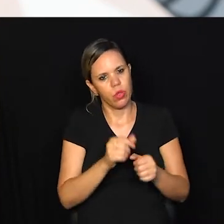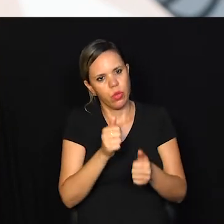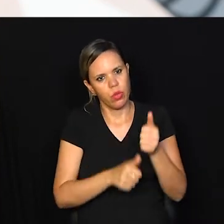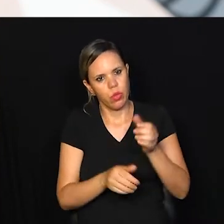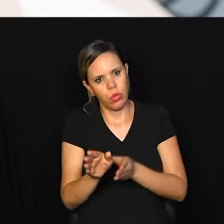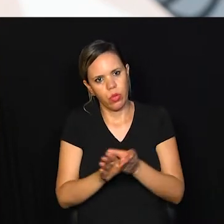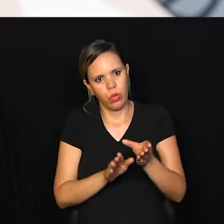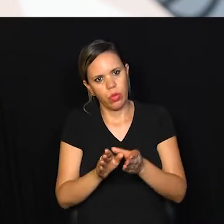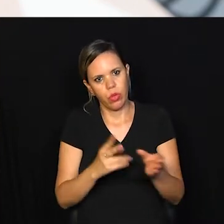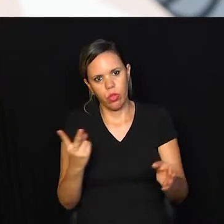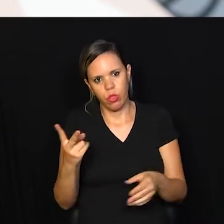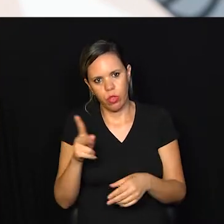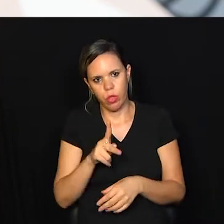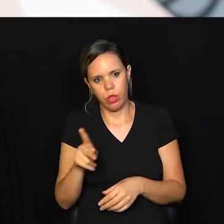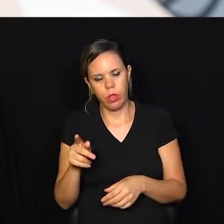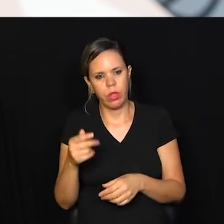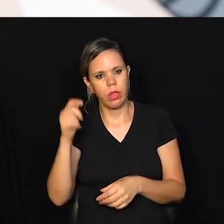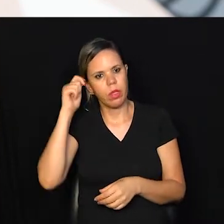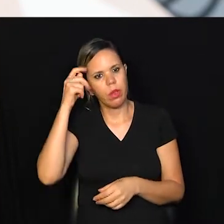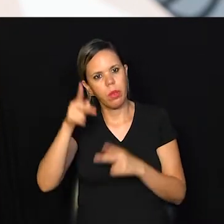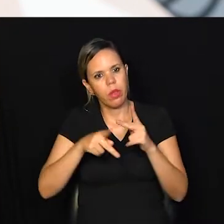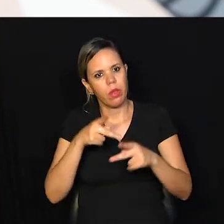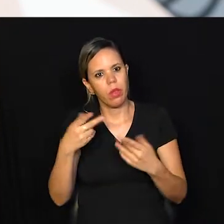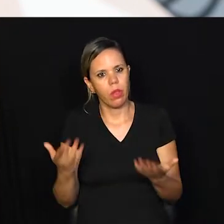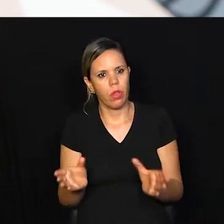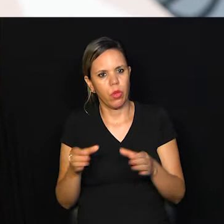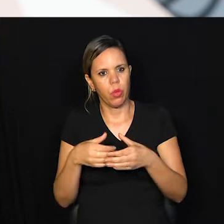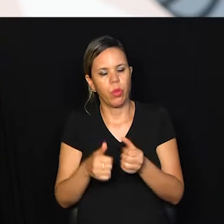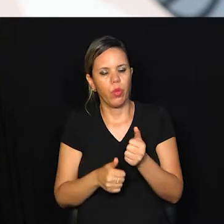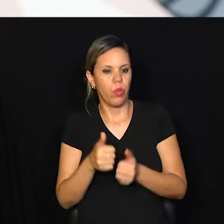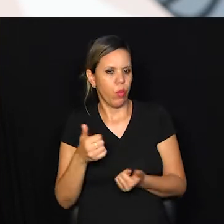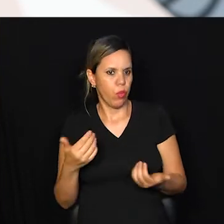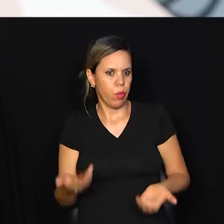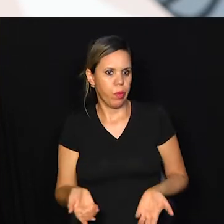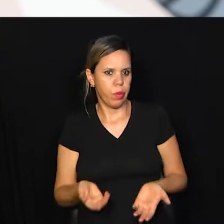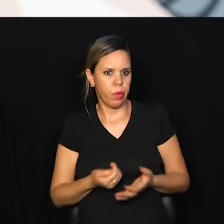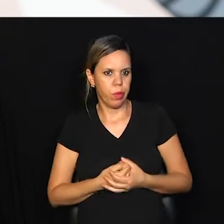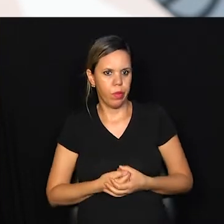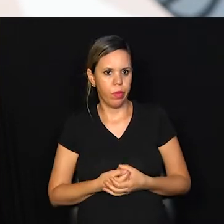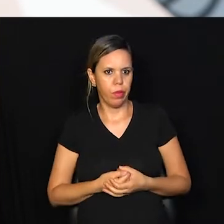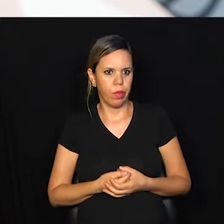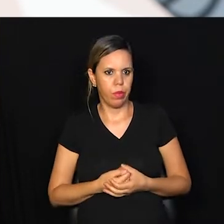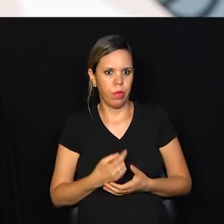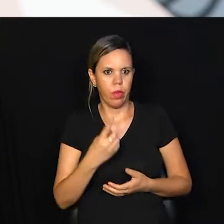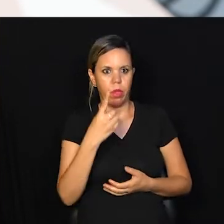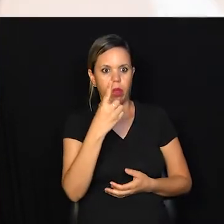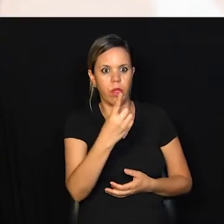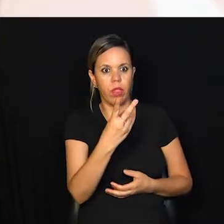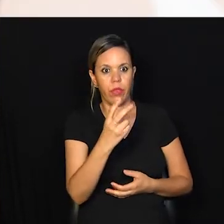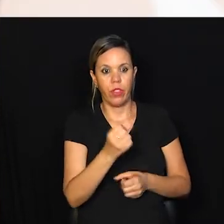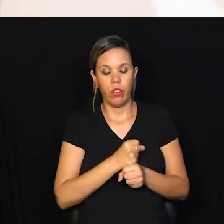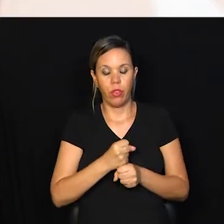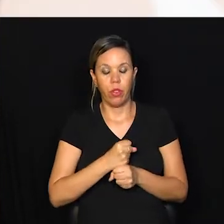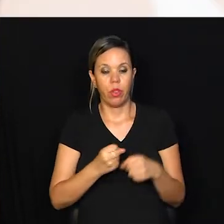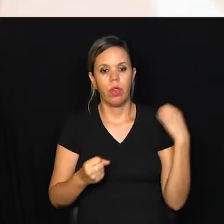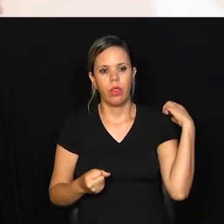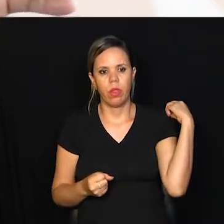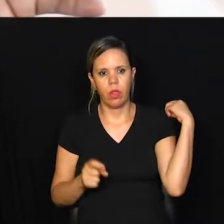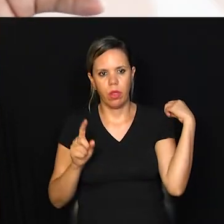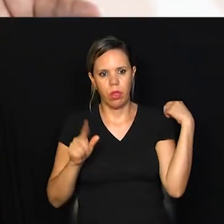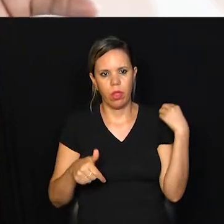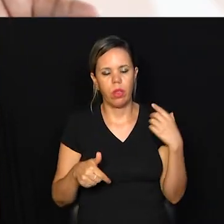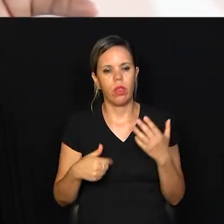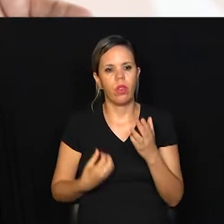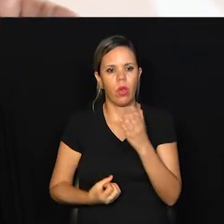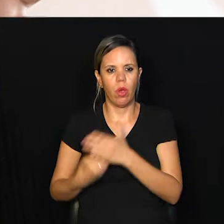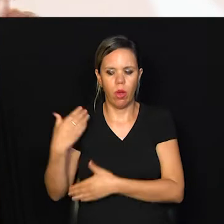do Conselho. Mas nós estamos falando de um clube de futebol de 120 anos. Isso retrata tudo o